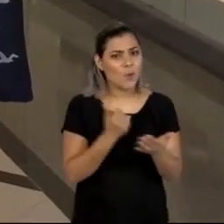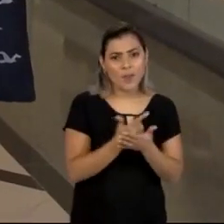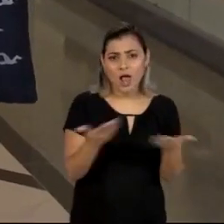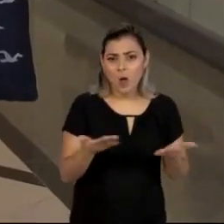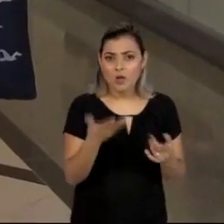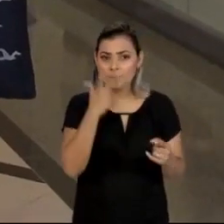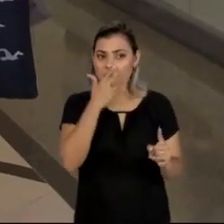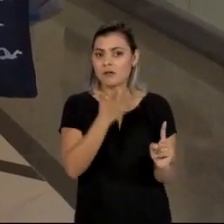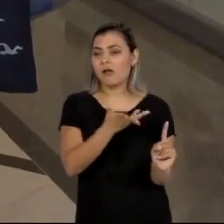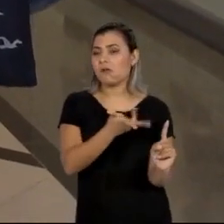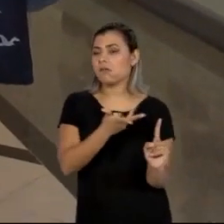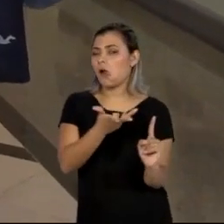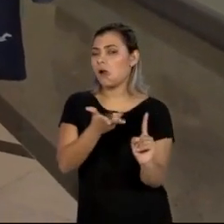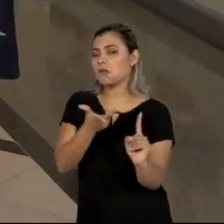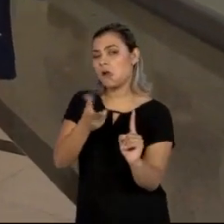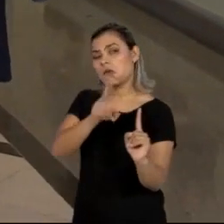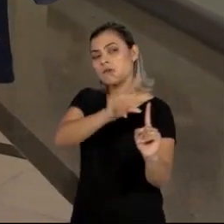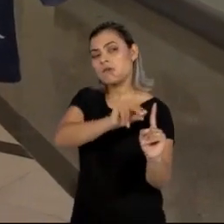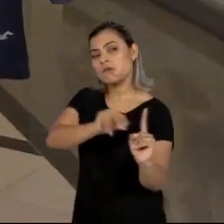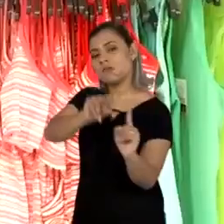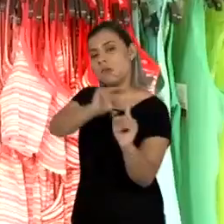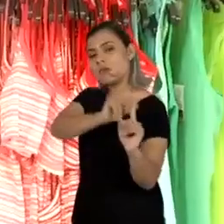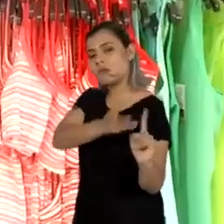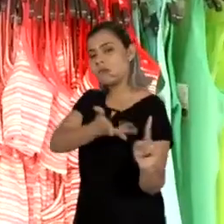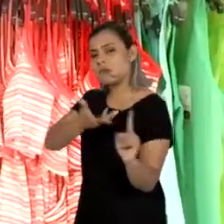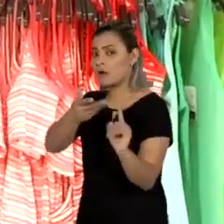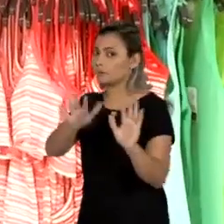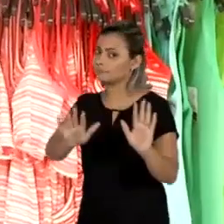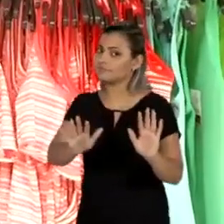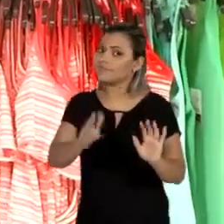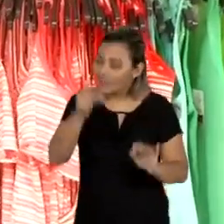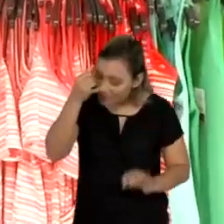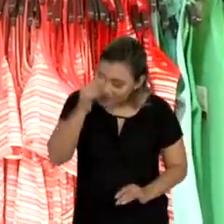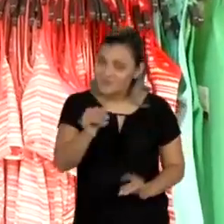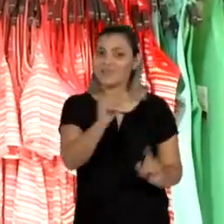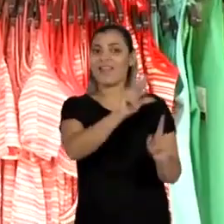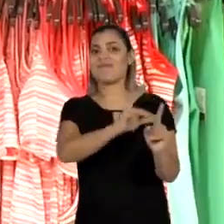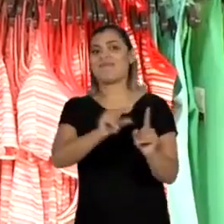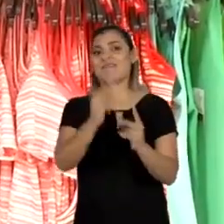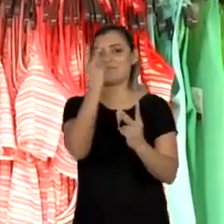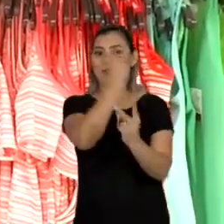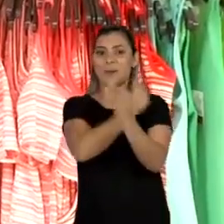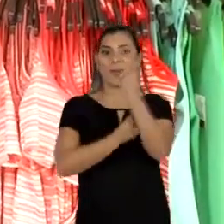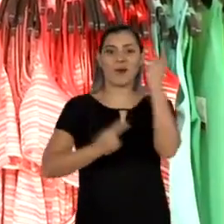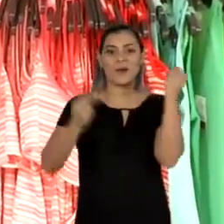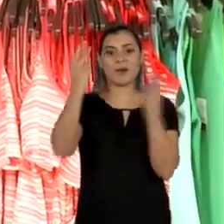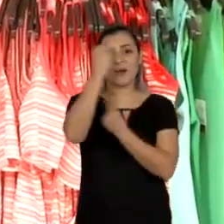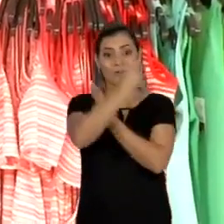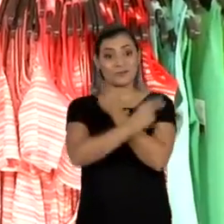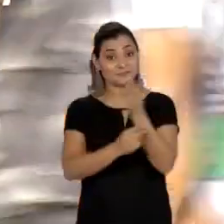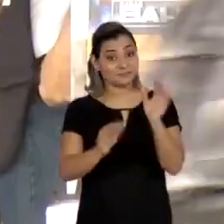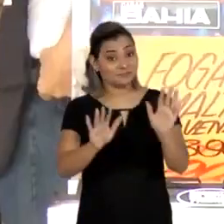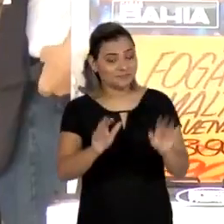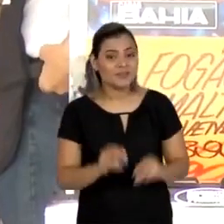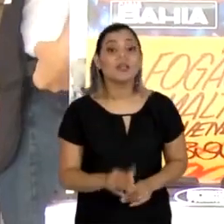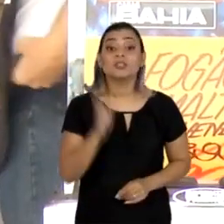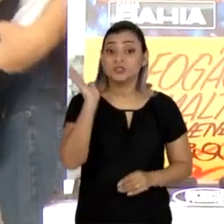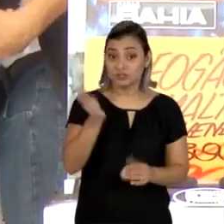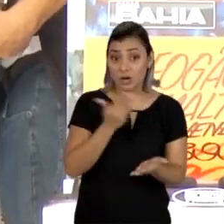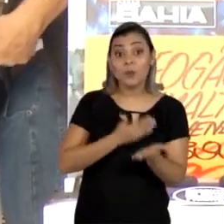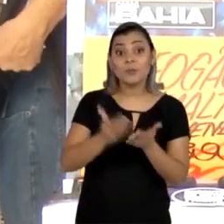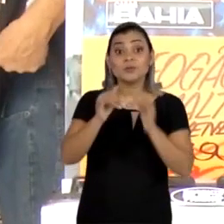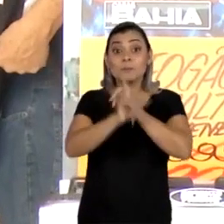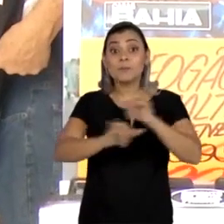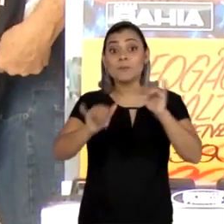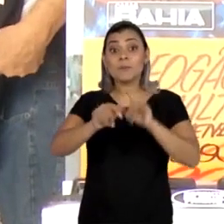justamente para criar essa ansiedade e cair naquela compra por impulso. Sim, sim, as campanhas elas já começaram